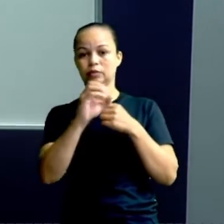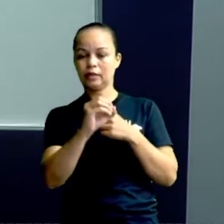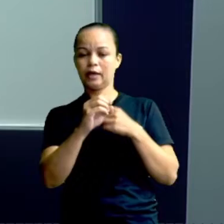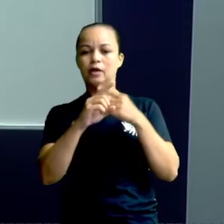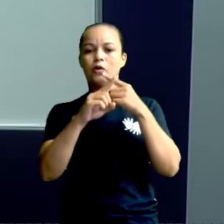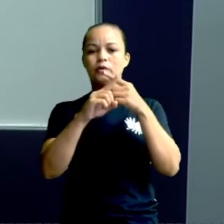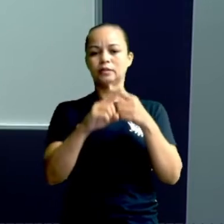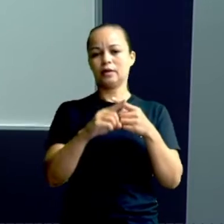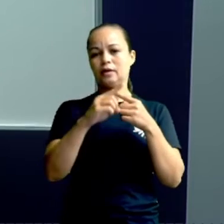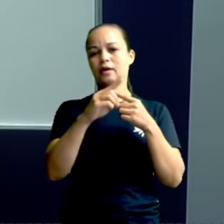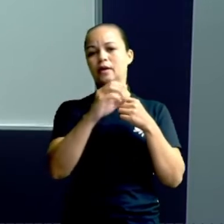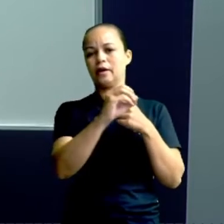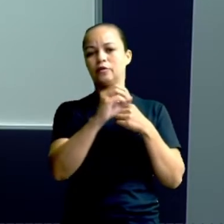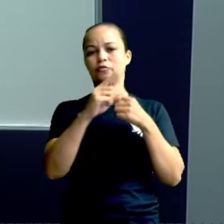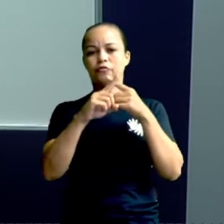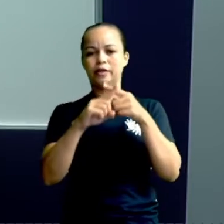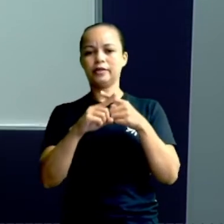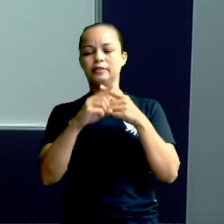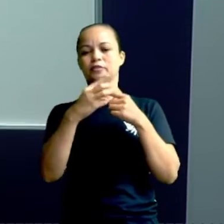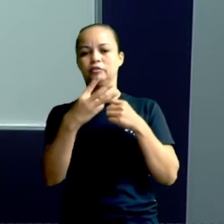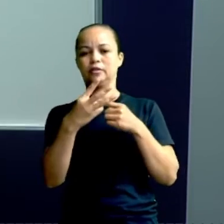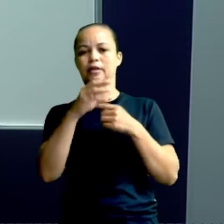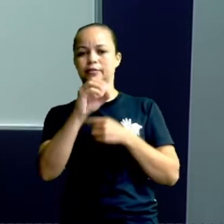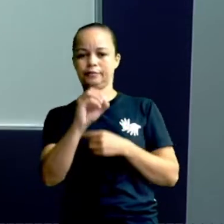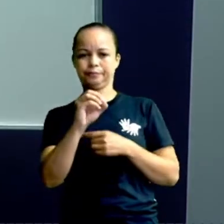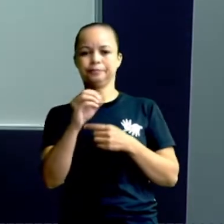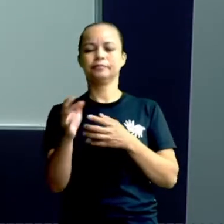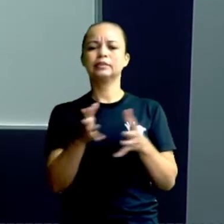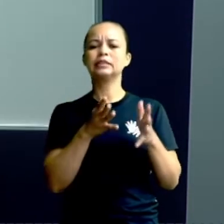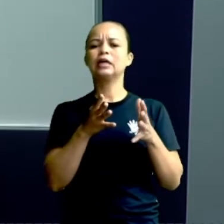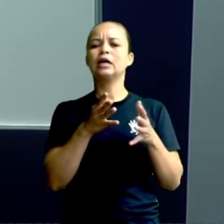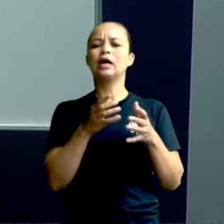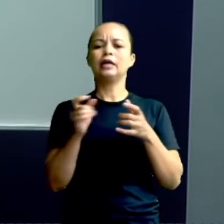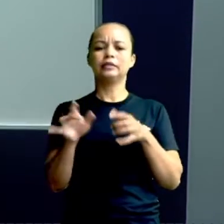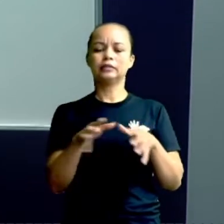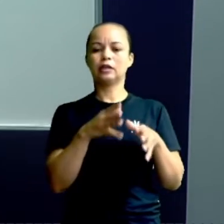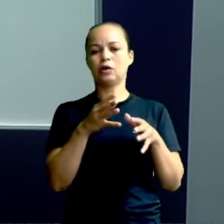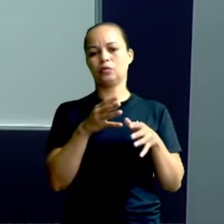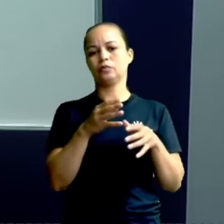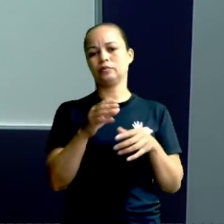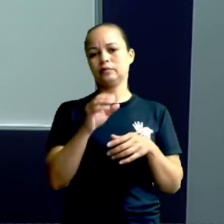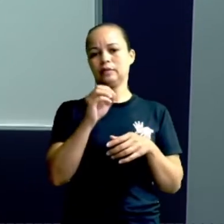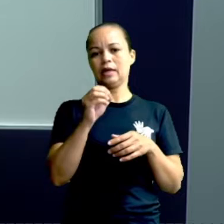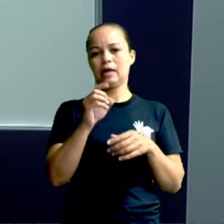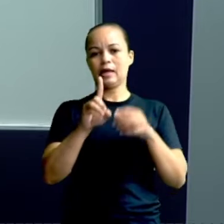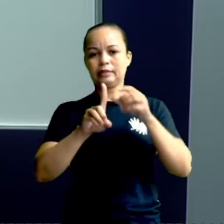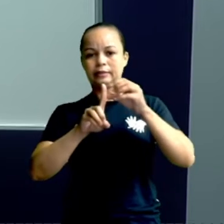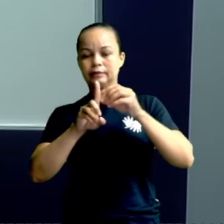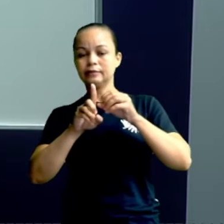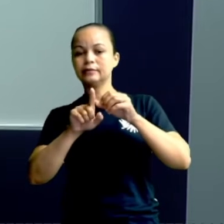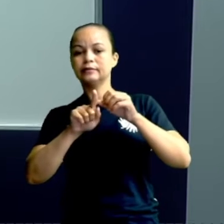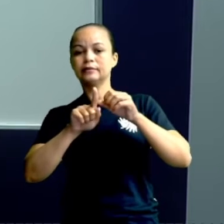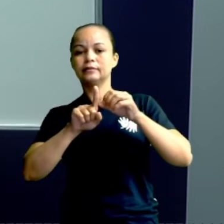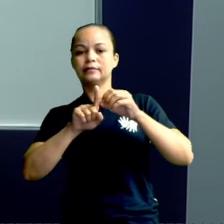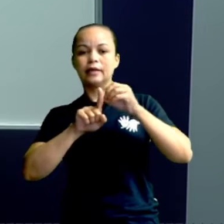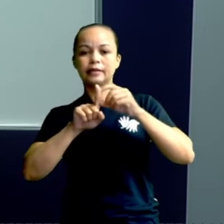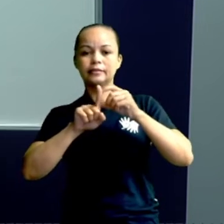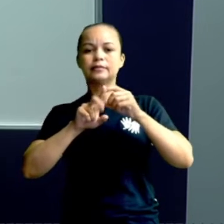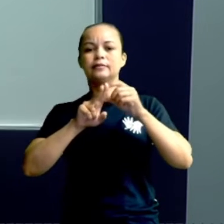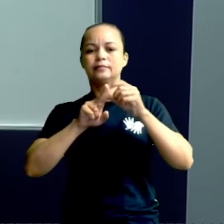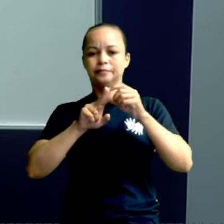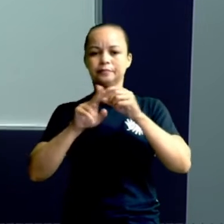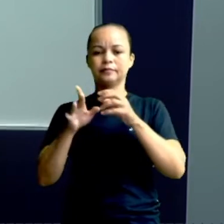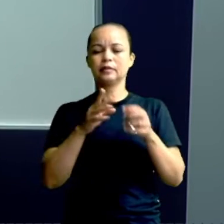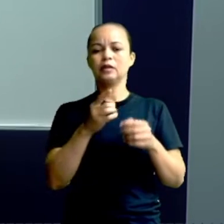0. Segundo número, dezena embaixo do segundo valor, dezena. 1 vezes 4,